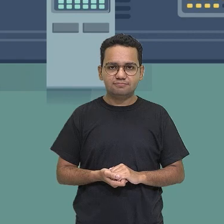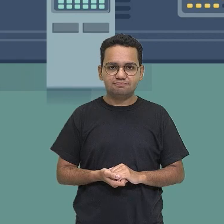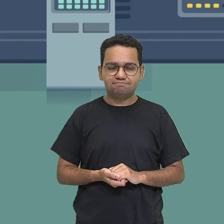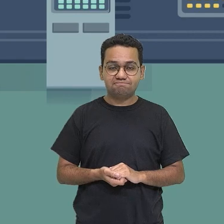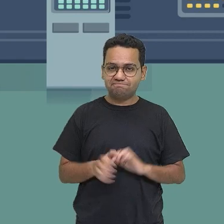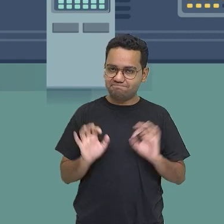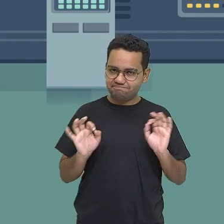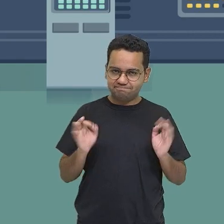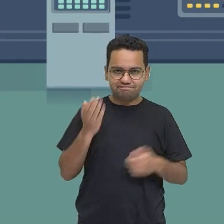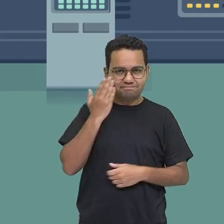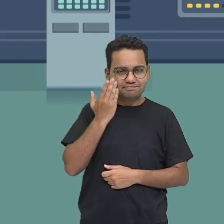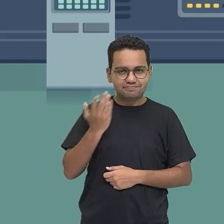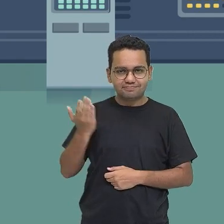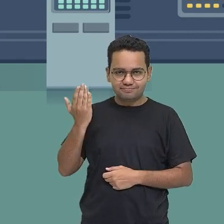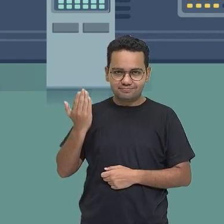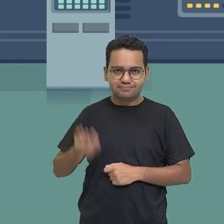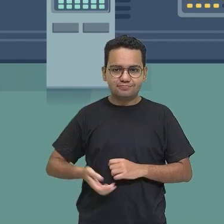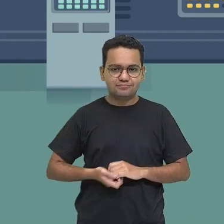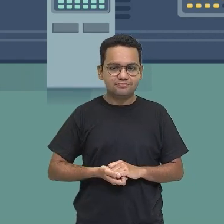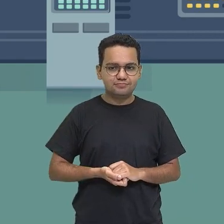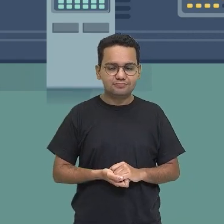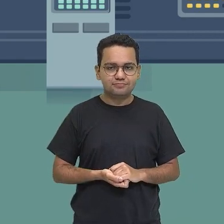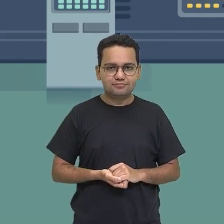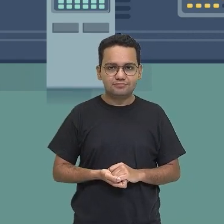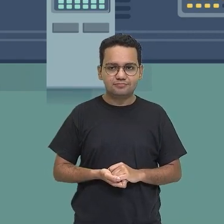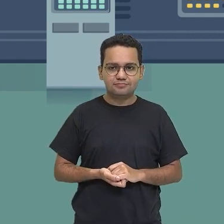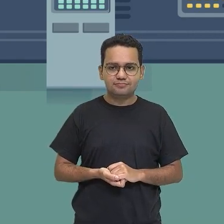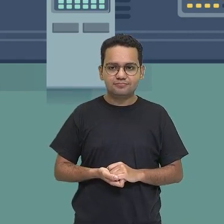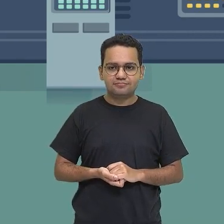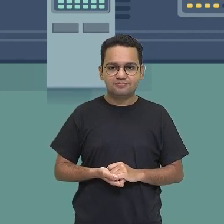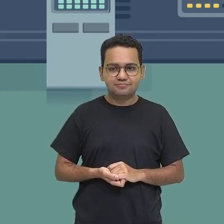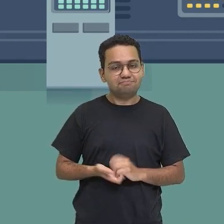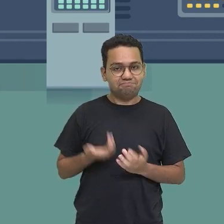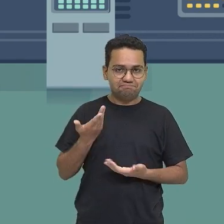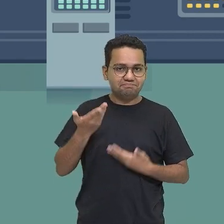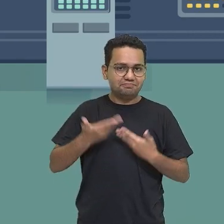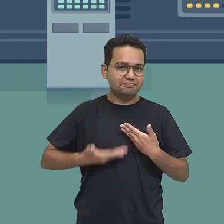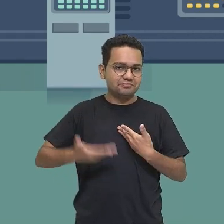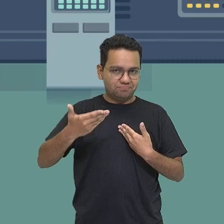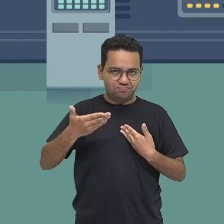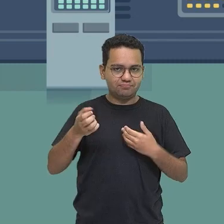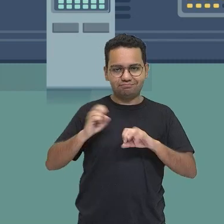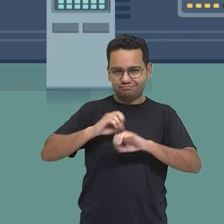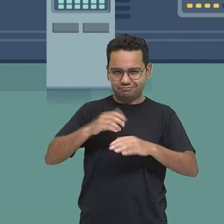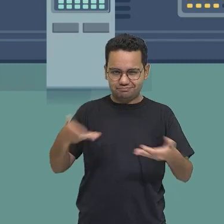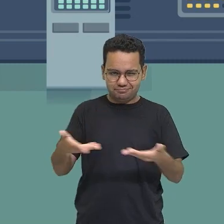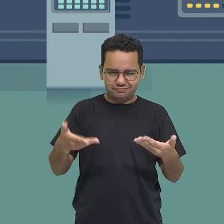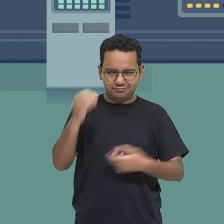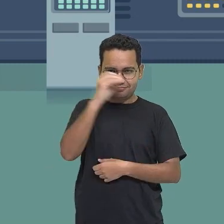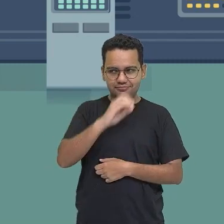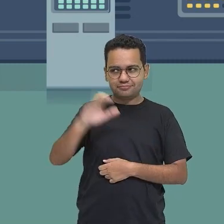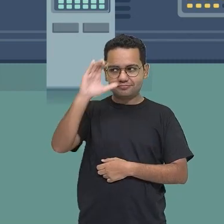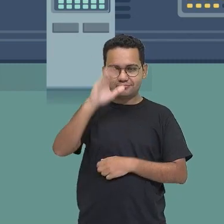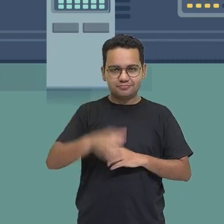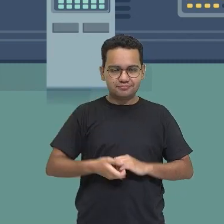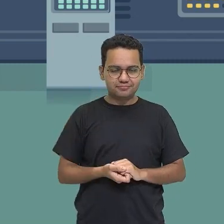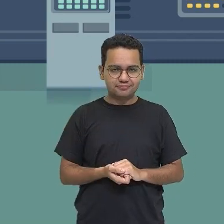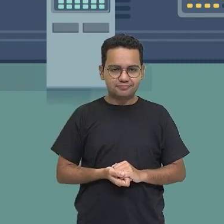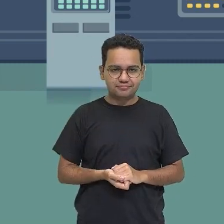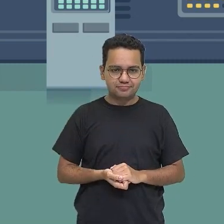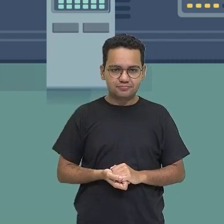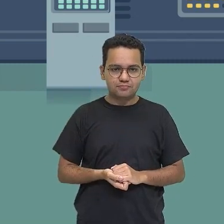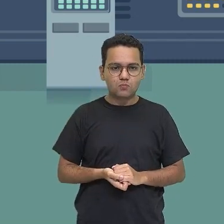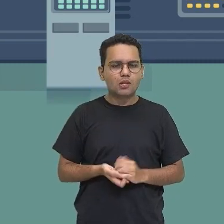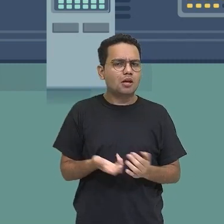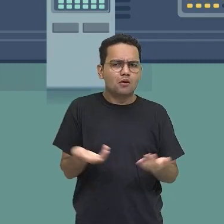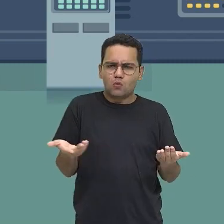Muito bem, pessoal, já estamos na nossa nave do conhecimento. E a aula de hoje, nós vamos